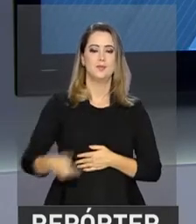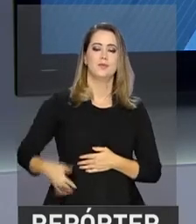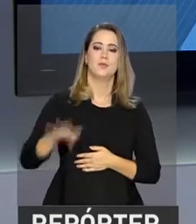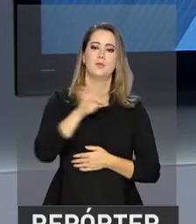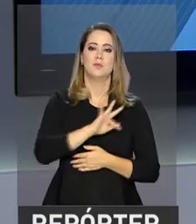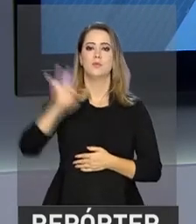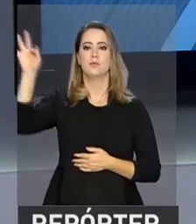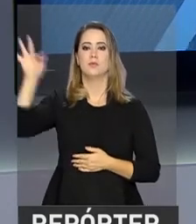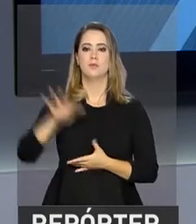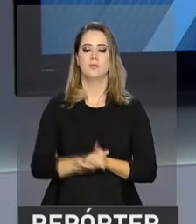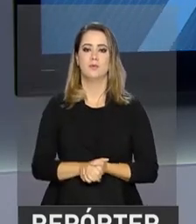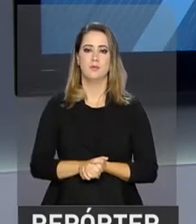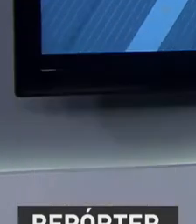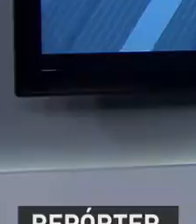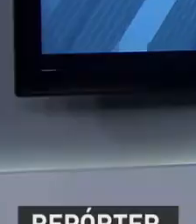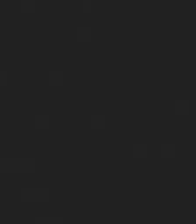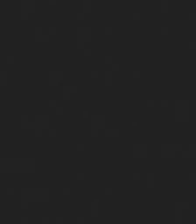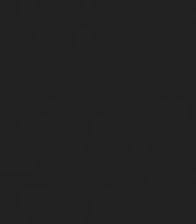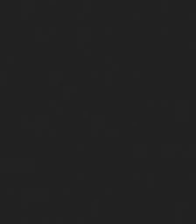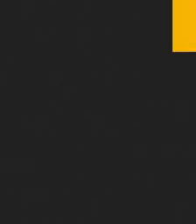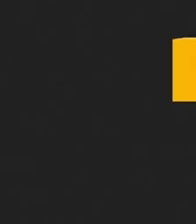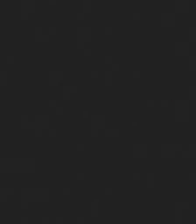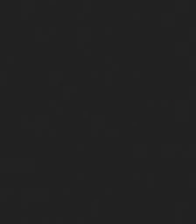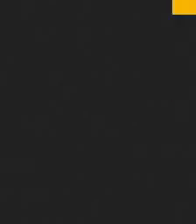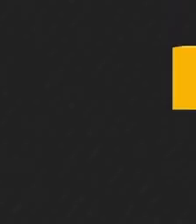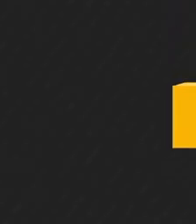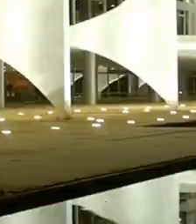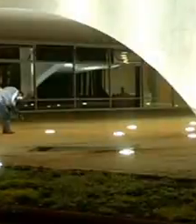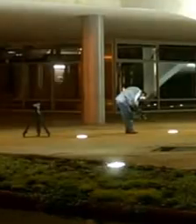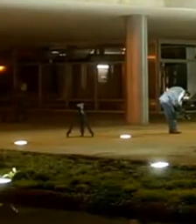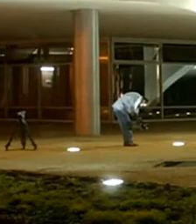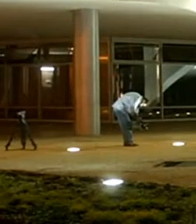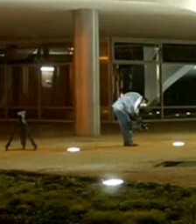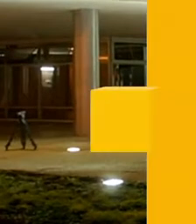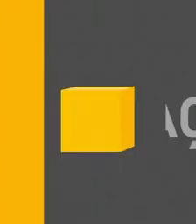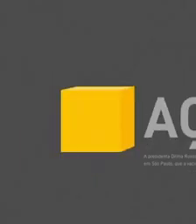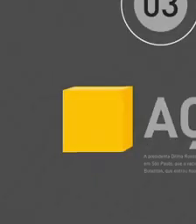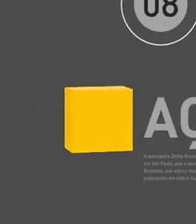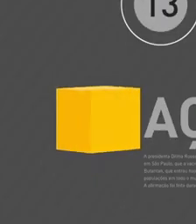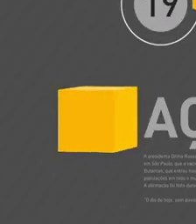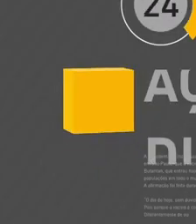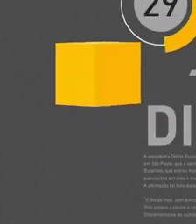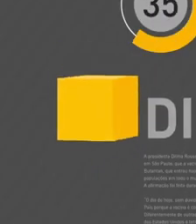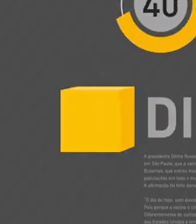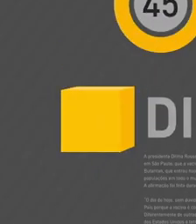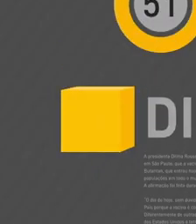na NBR, a TV do Governo Federal.